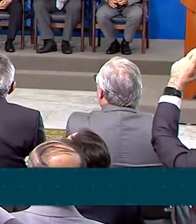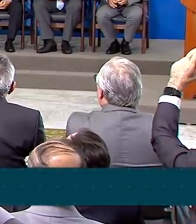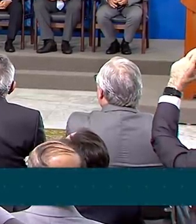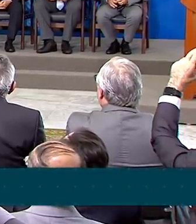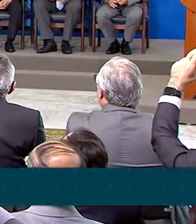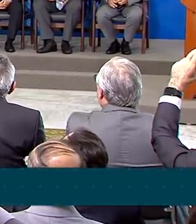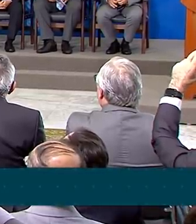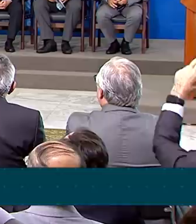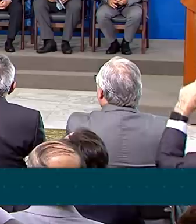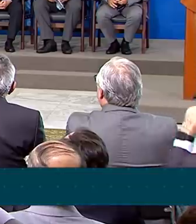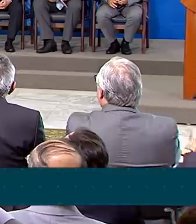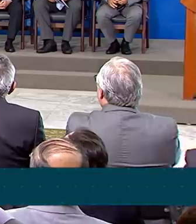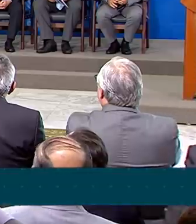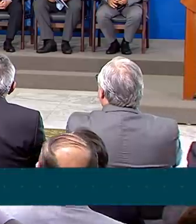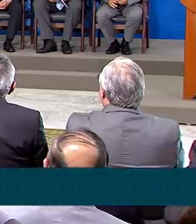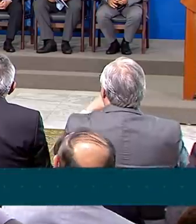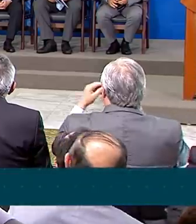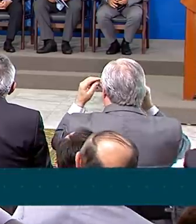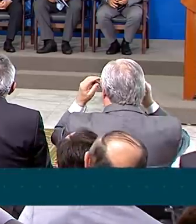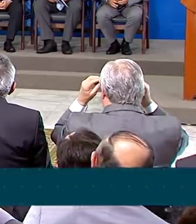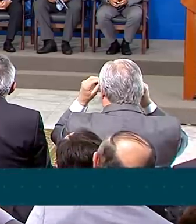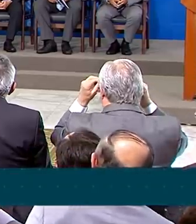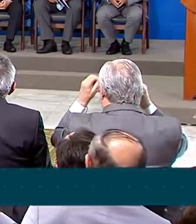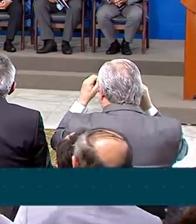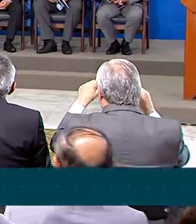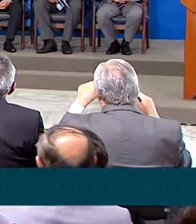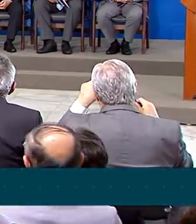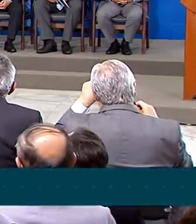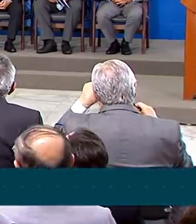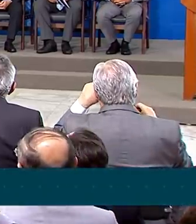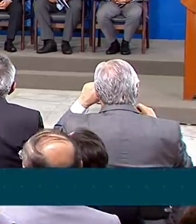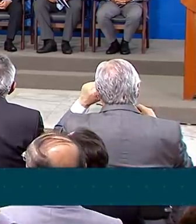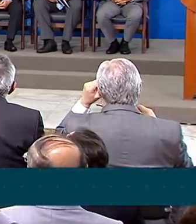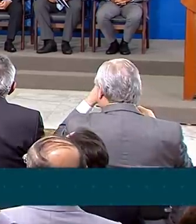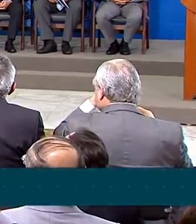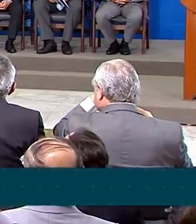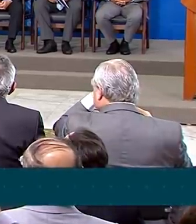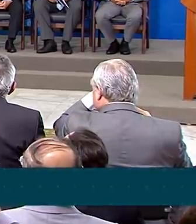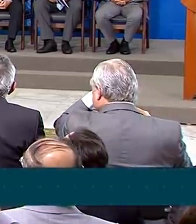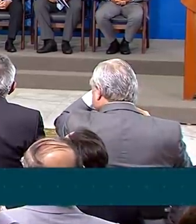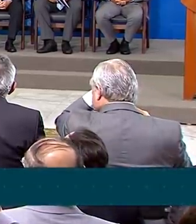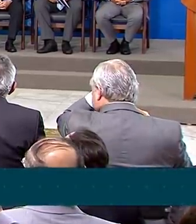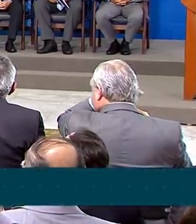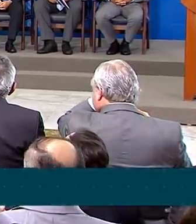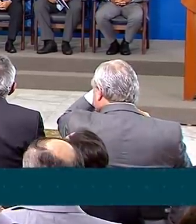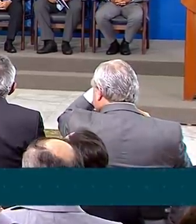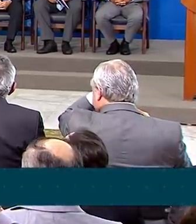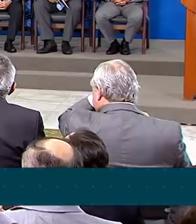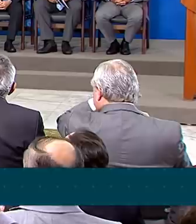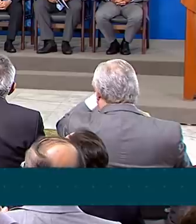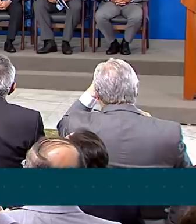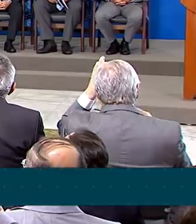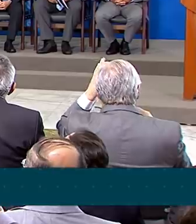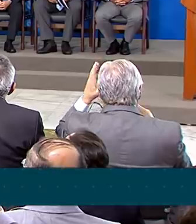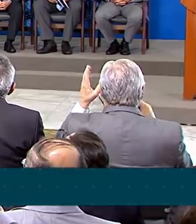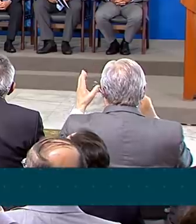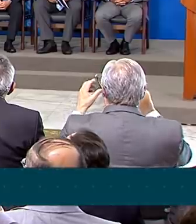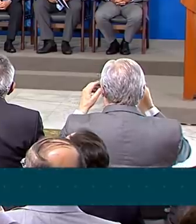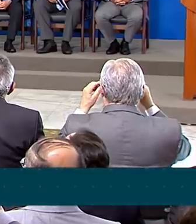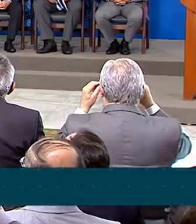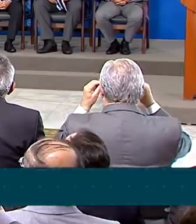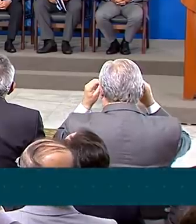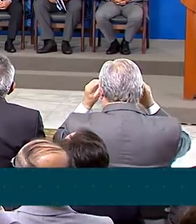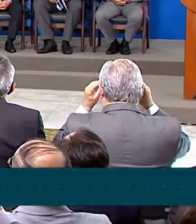próxima próximo sábado meus amigos parlamentares muito obrigado pelos 450 0 na